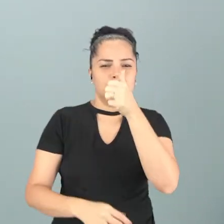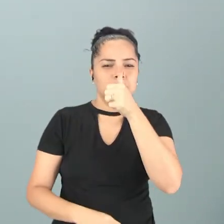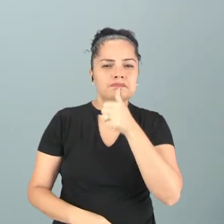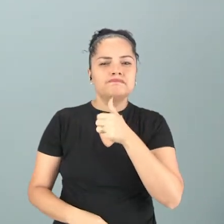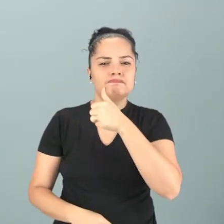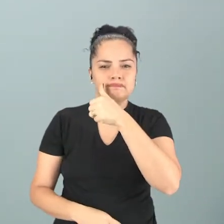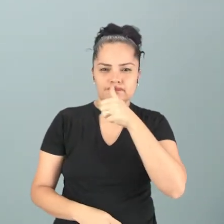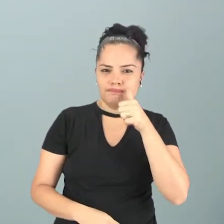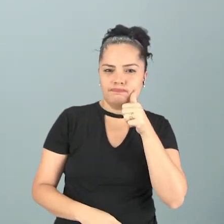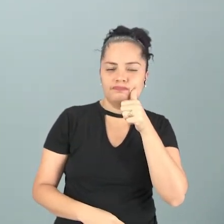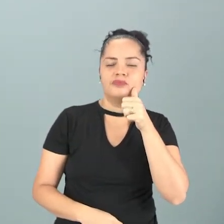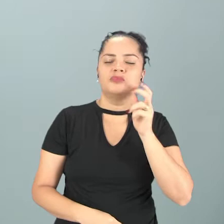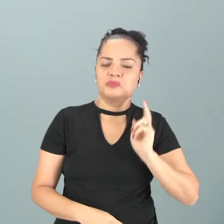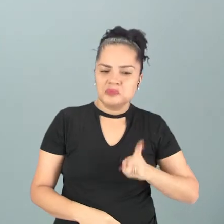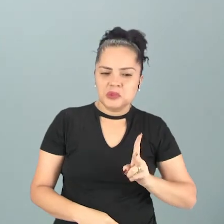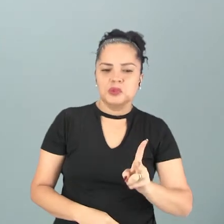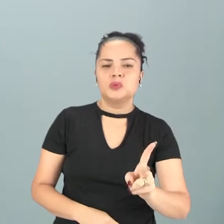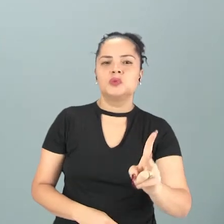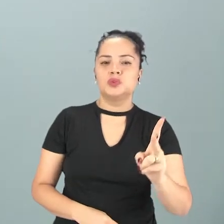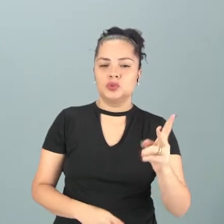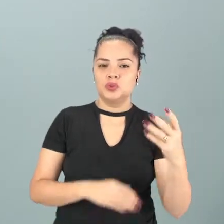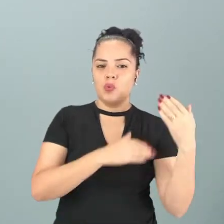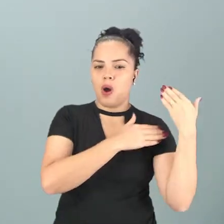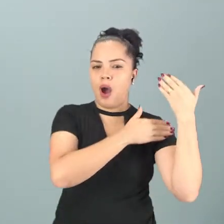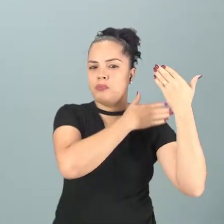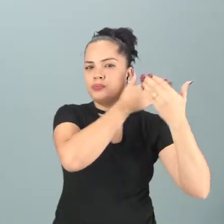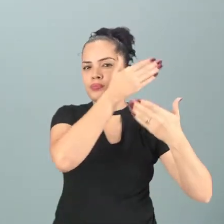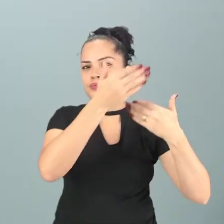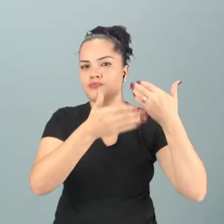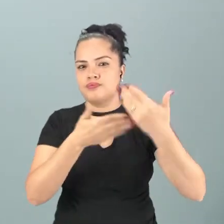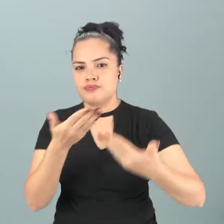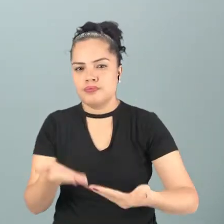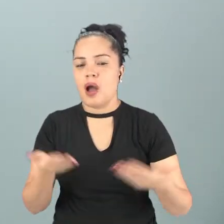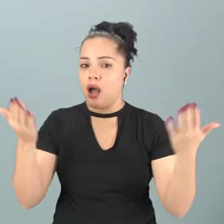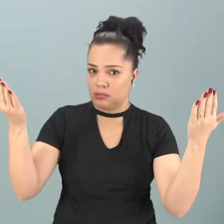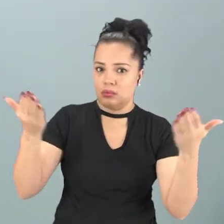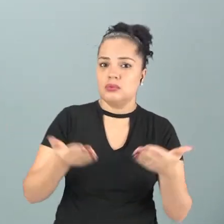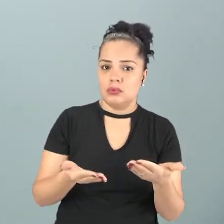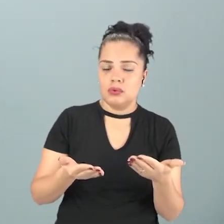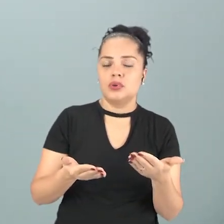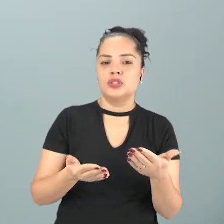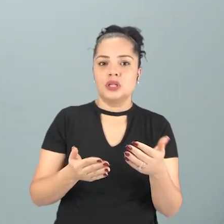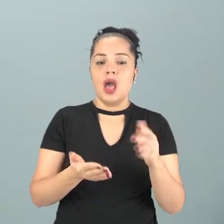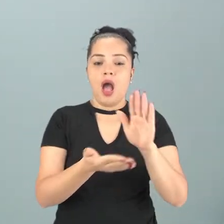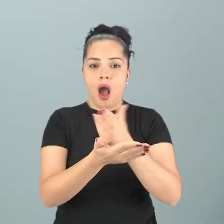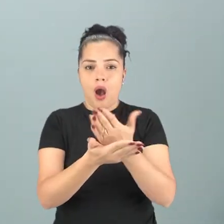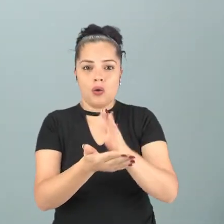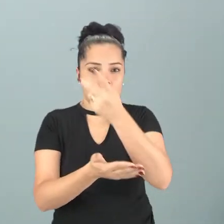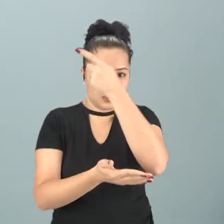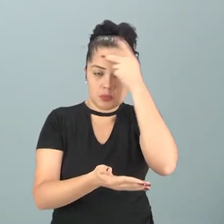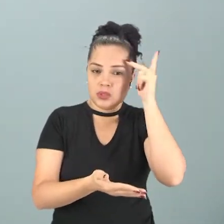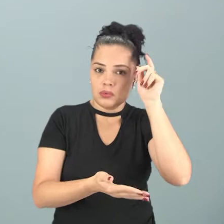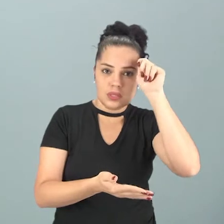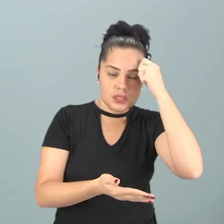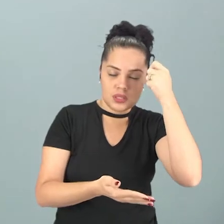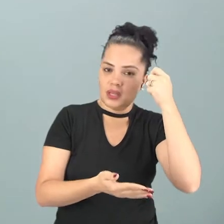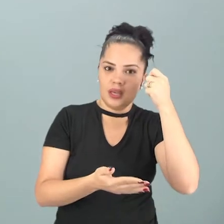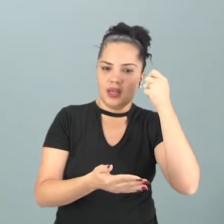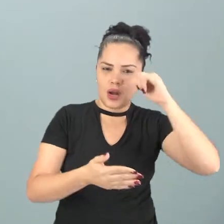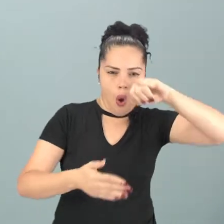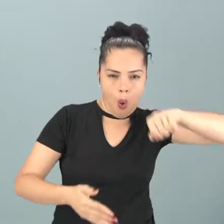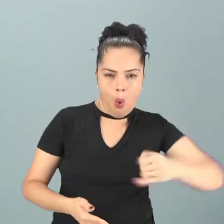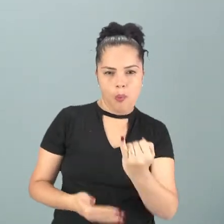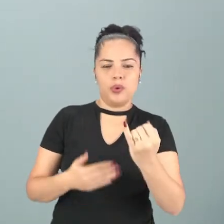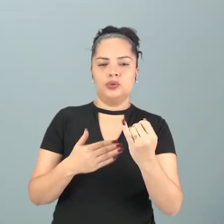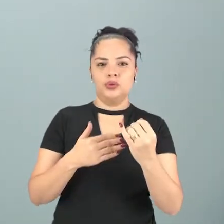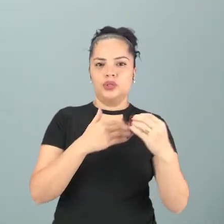ainda hoje a gente tem reflexo de todo esse processo. Ainda hoje, muitos negros não têm as mesmas condições, oportunidades que os brancos